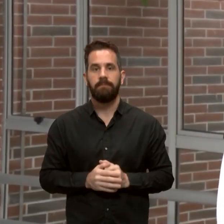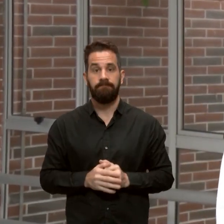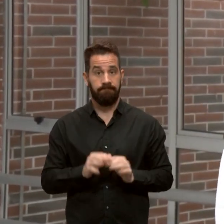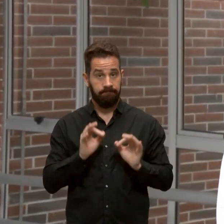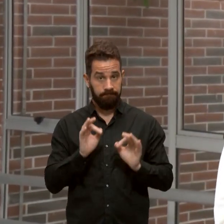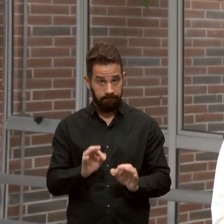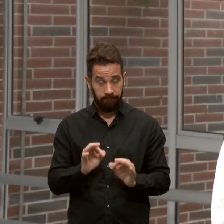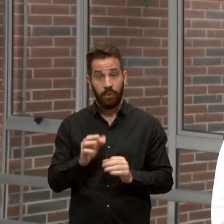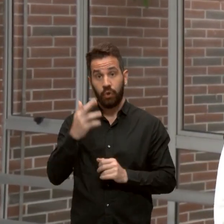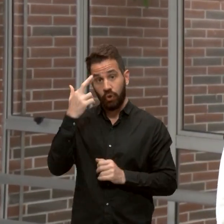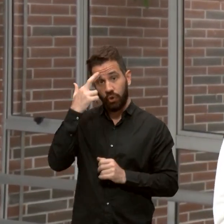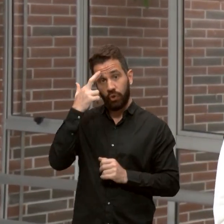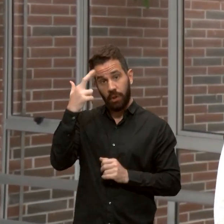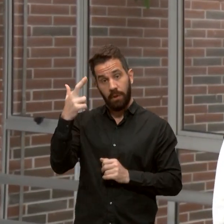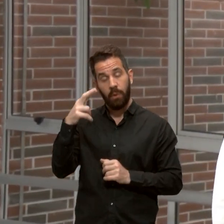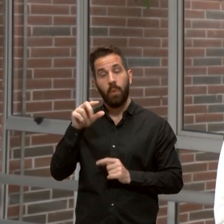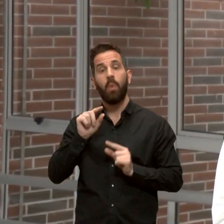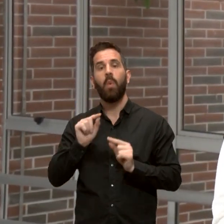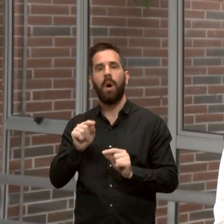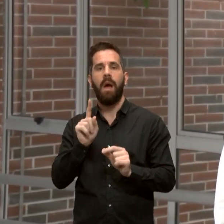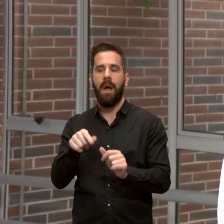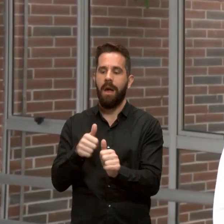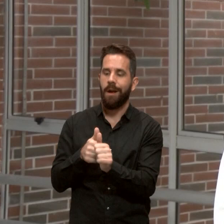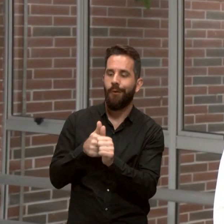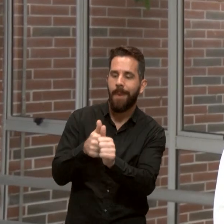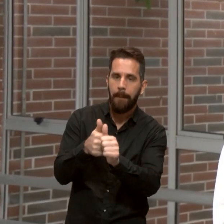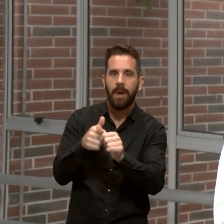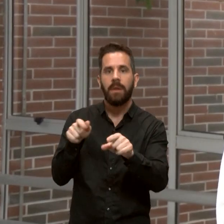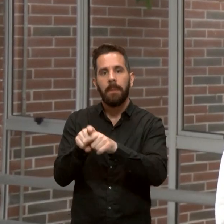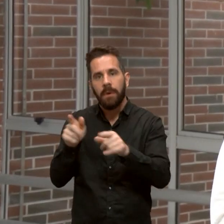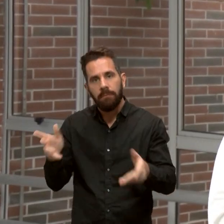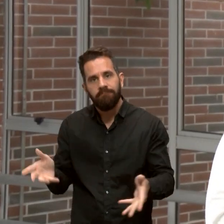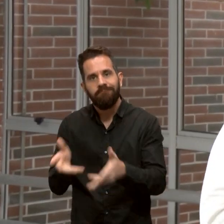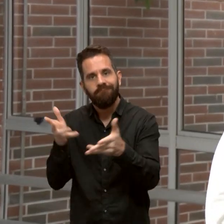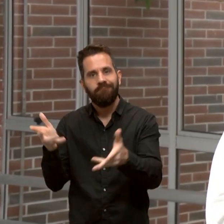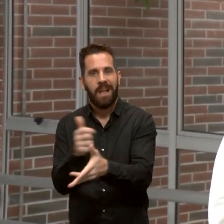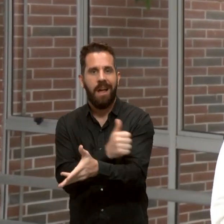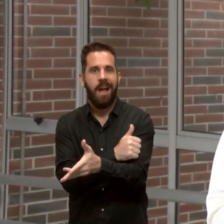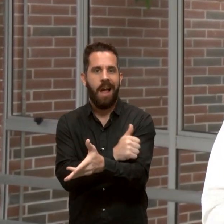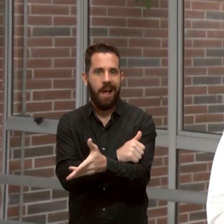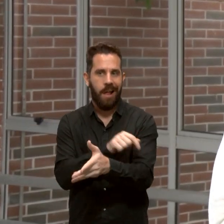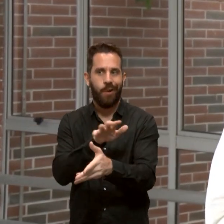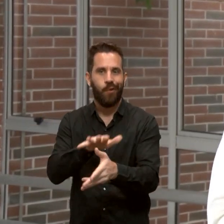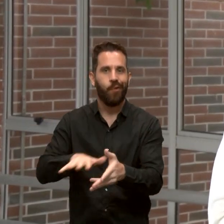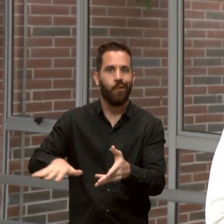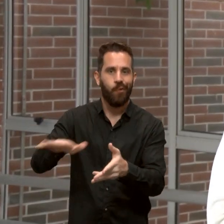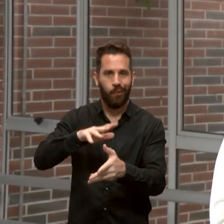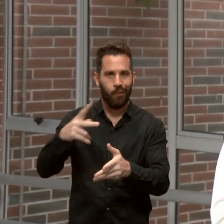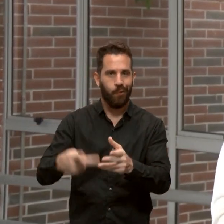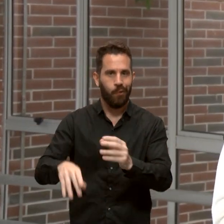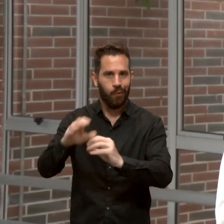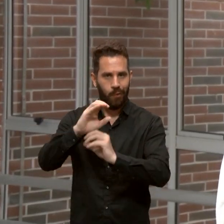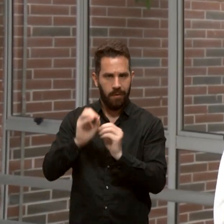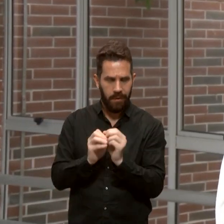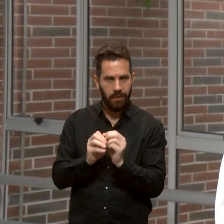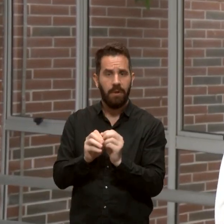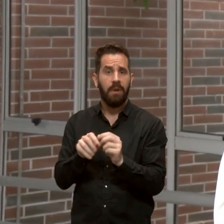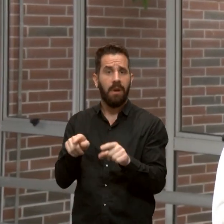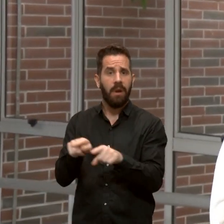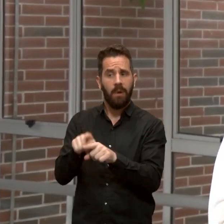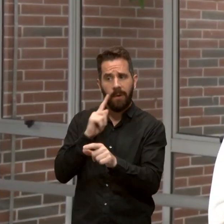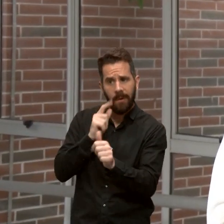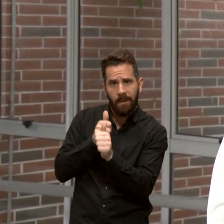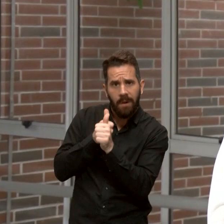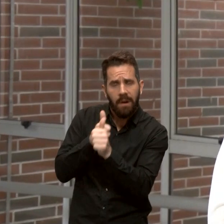próprio nome já diz, é uma diretoria do acompanhamento e promoção estudantil. Então, no intuito de fazer esse acompanhamento de perto, né, dos nossos